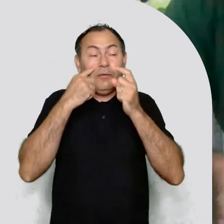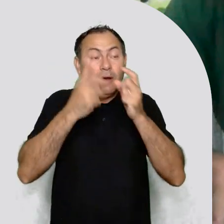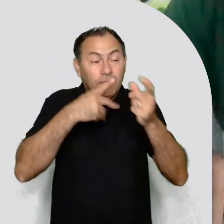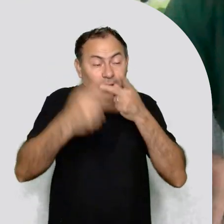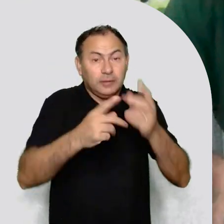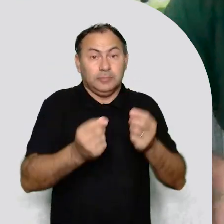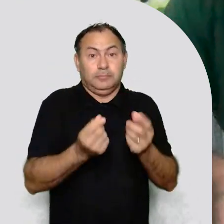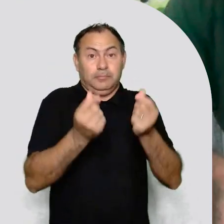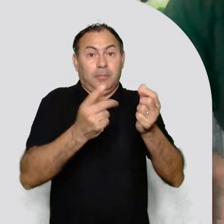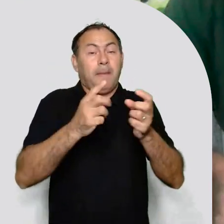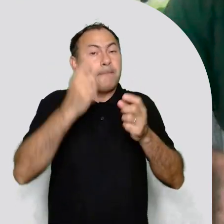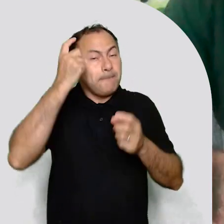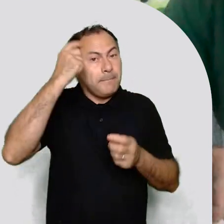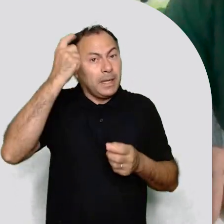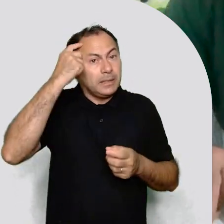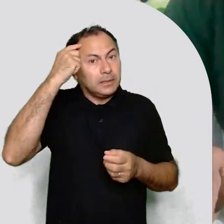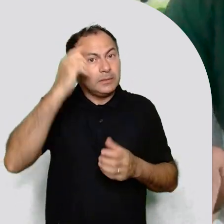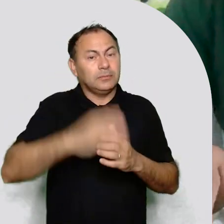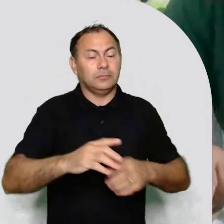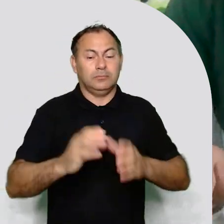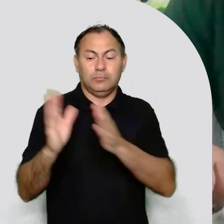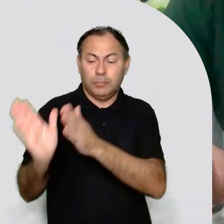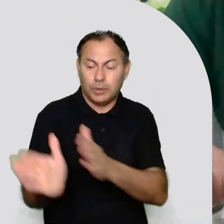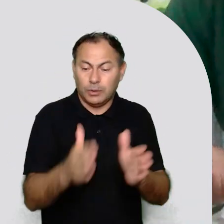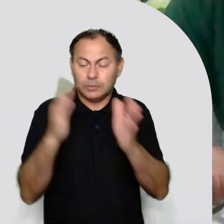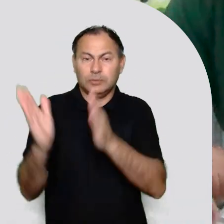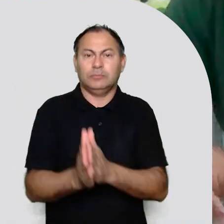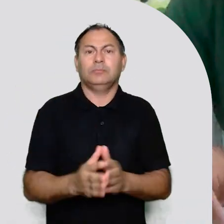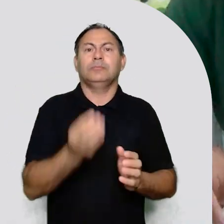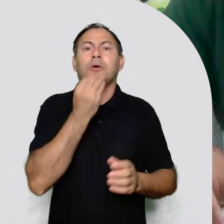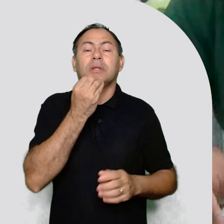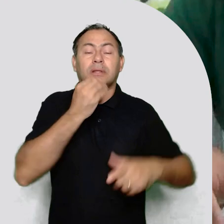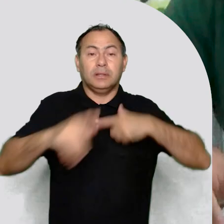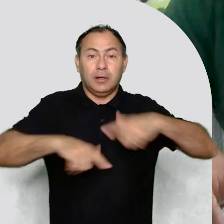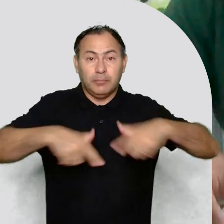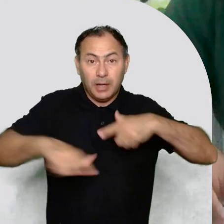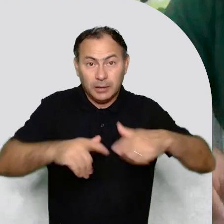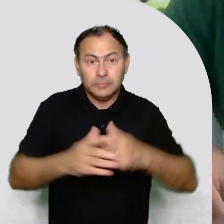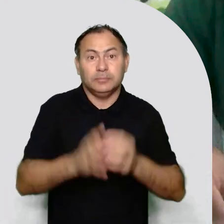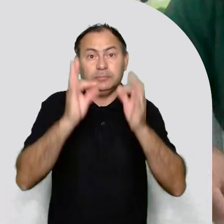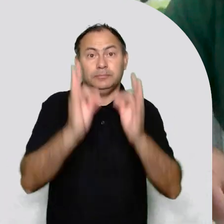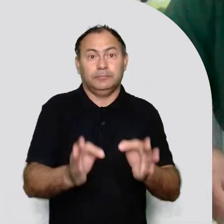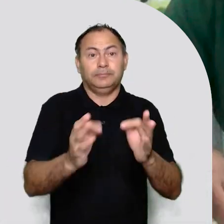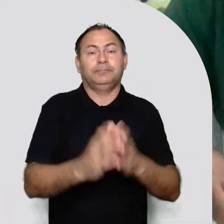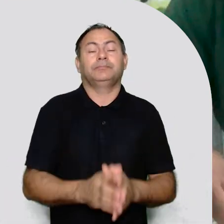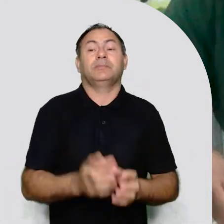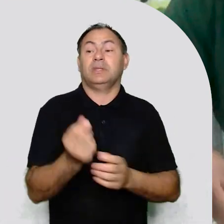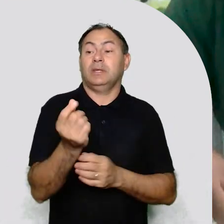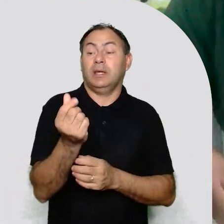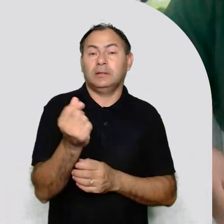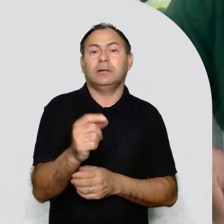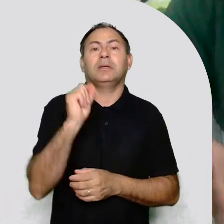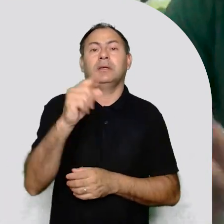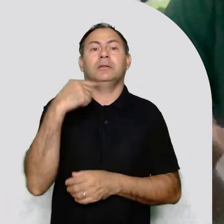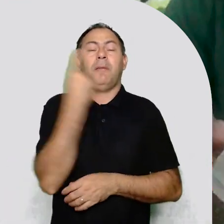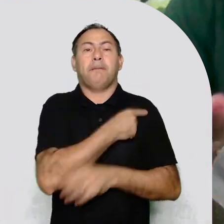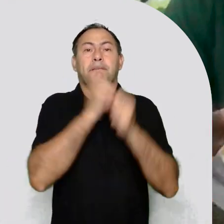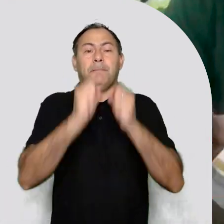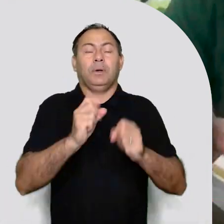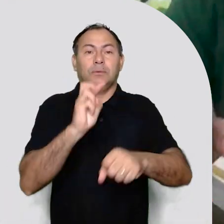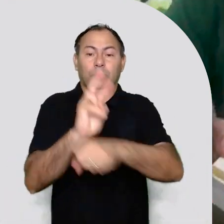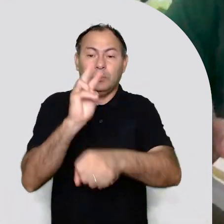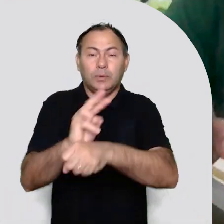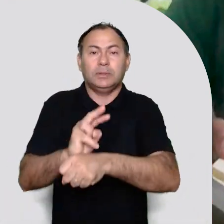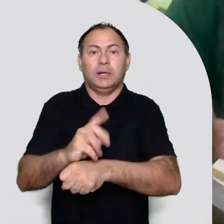quando a gente fala riqueza, a gente pensa em produção, em oportunidade de emprego, tá? Em renda, para que a gente possa